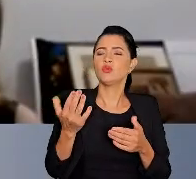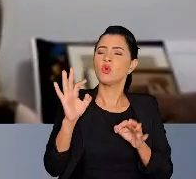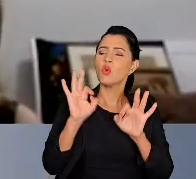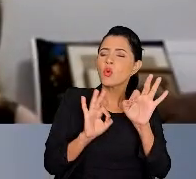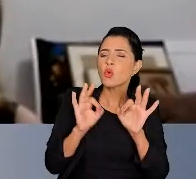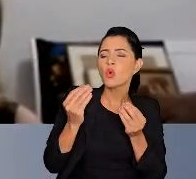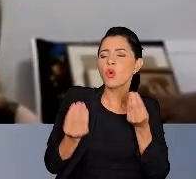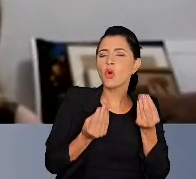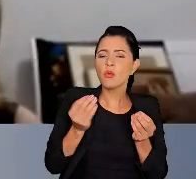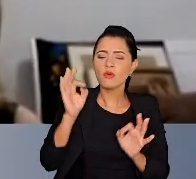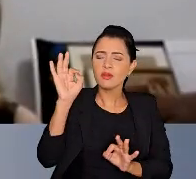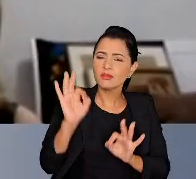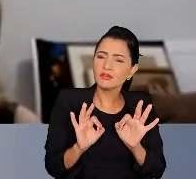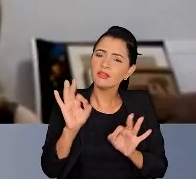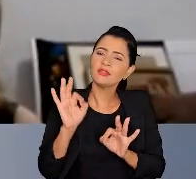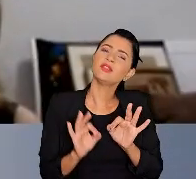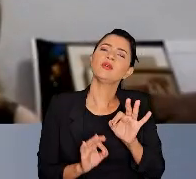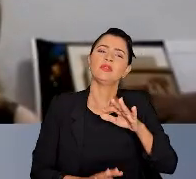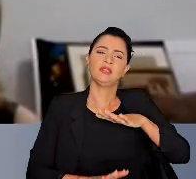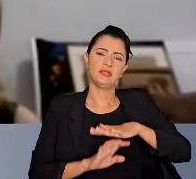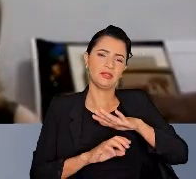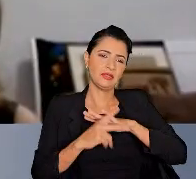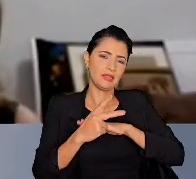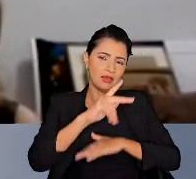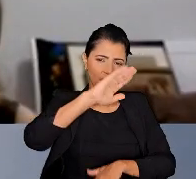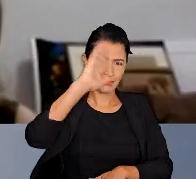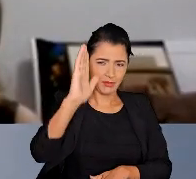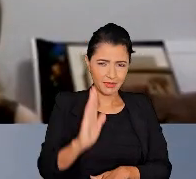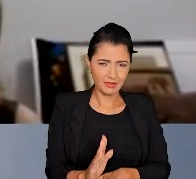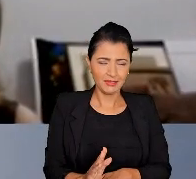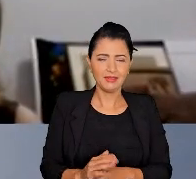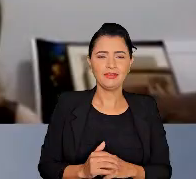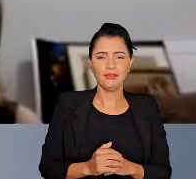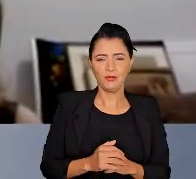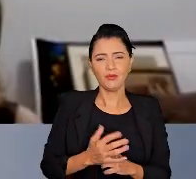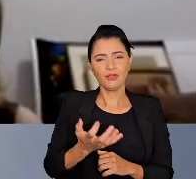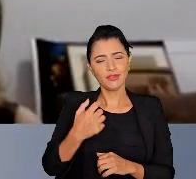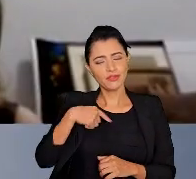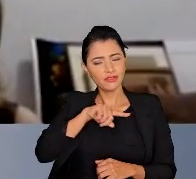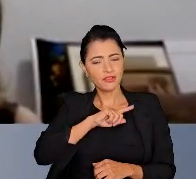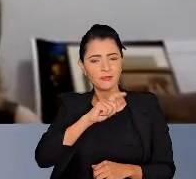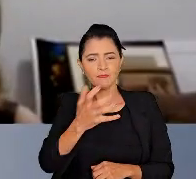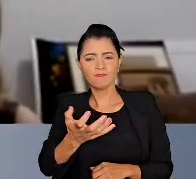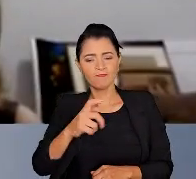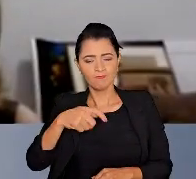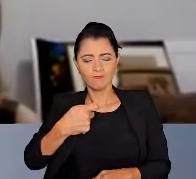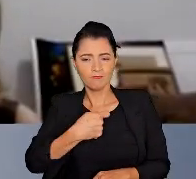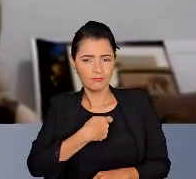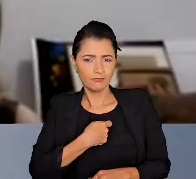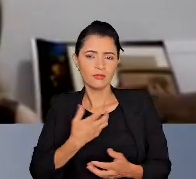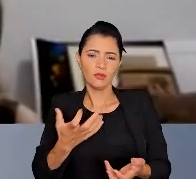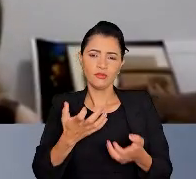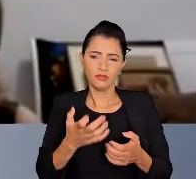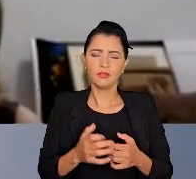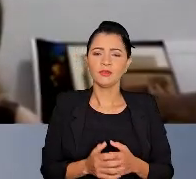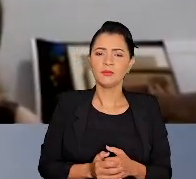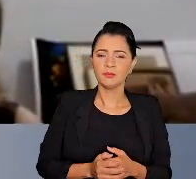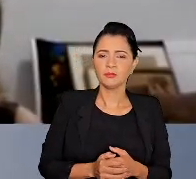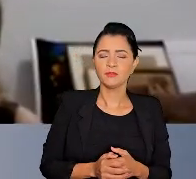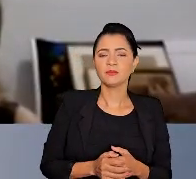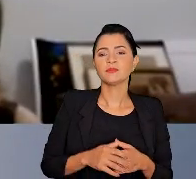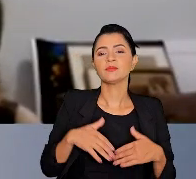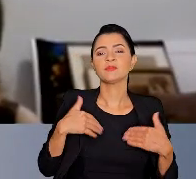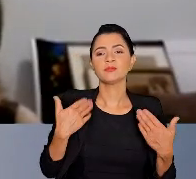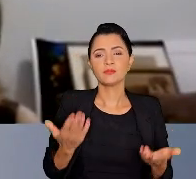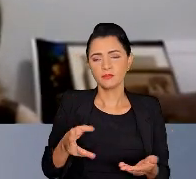organização do Estado brasileiro, aquilo que nós queremos ser, aquilo que nós almejamos a ser. Então,